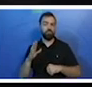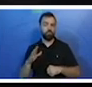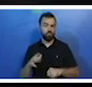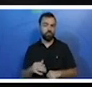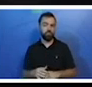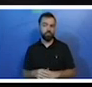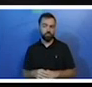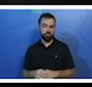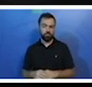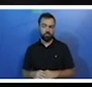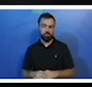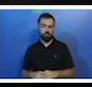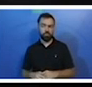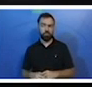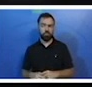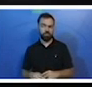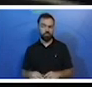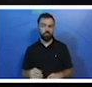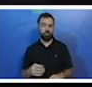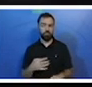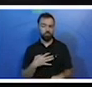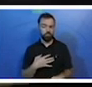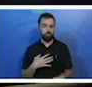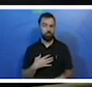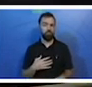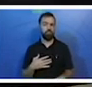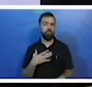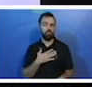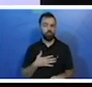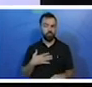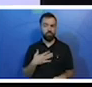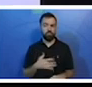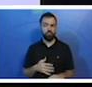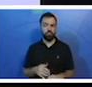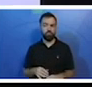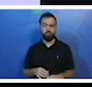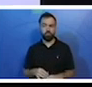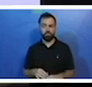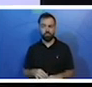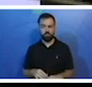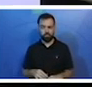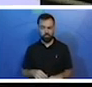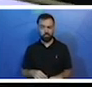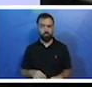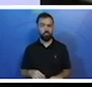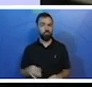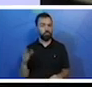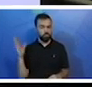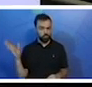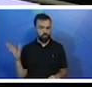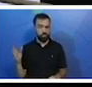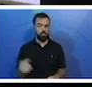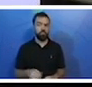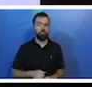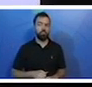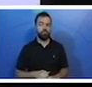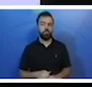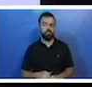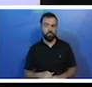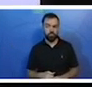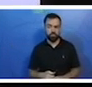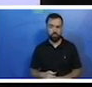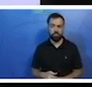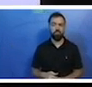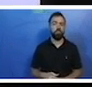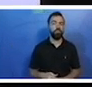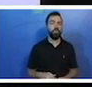físicas e é uma prática que proporciona sentimento de prazer e diversão. Então, algumas recomendações, lembrando que o ciclista deve também